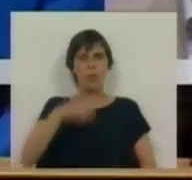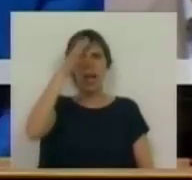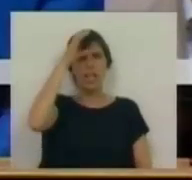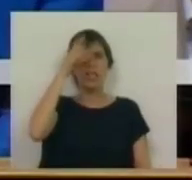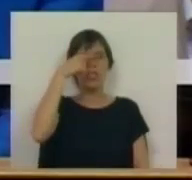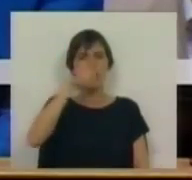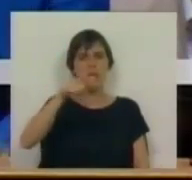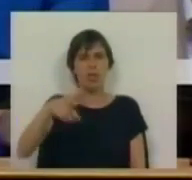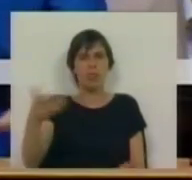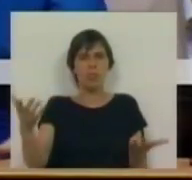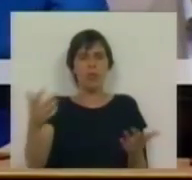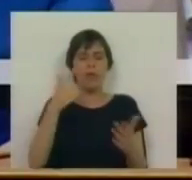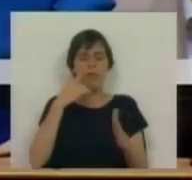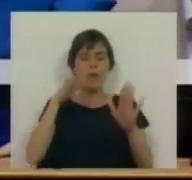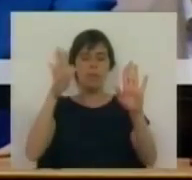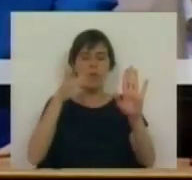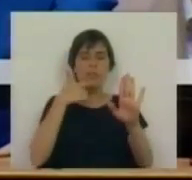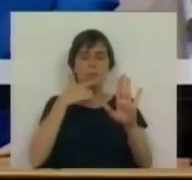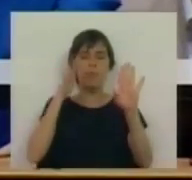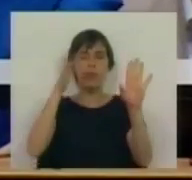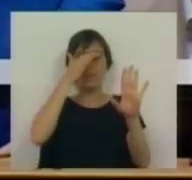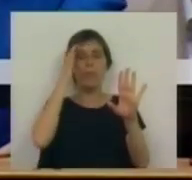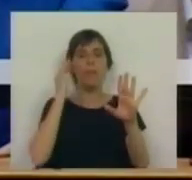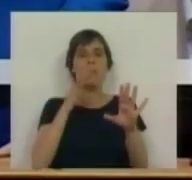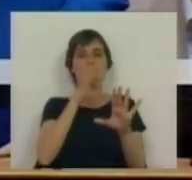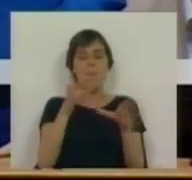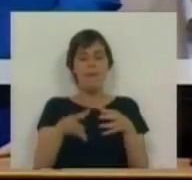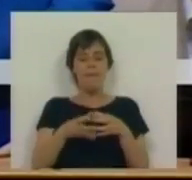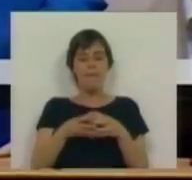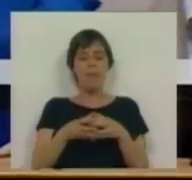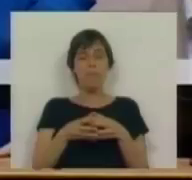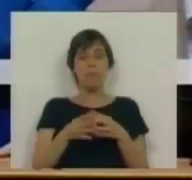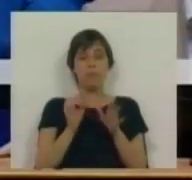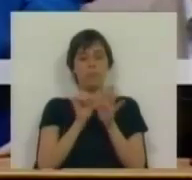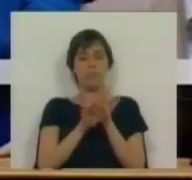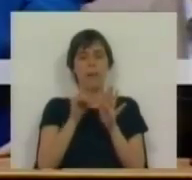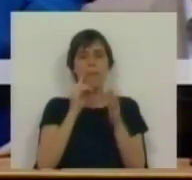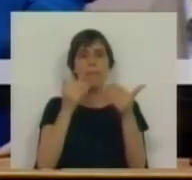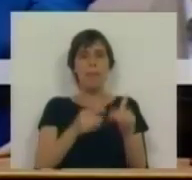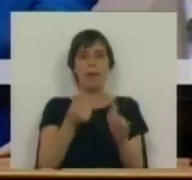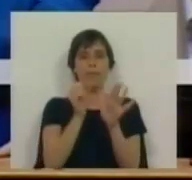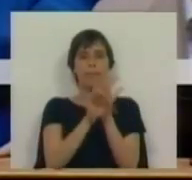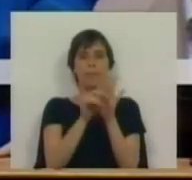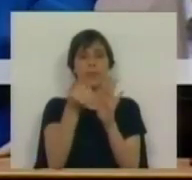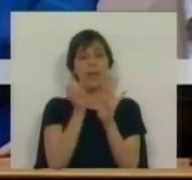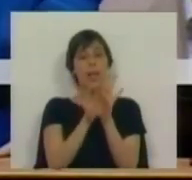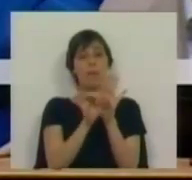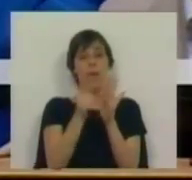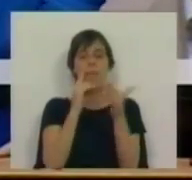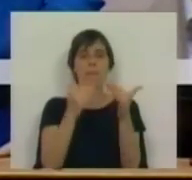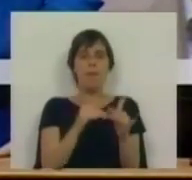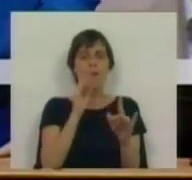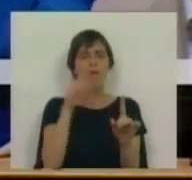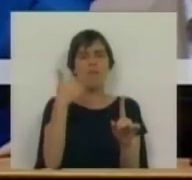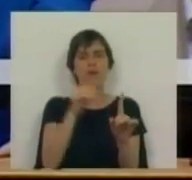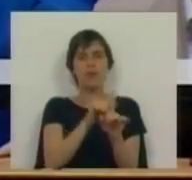das pessoas. Vamos a ver se nos entendemos. Há uma família que tem um depósito a prazo. Faz um depósito a prazo para o